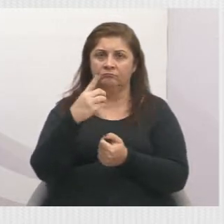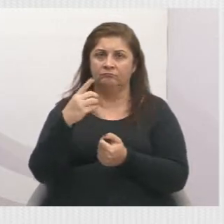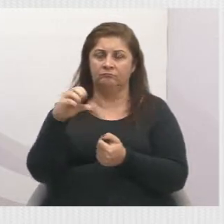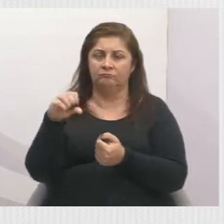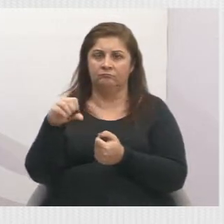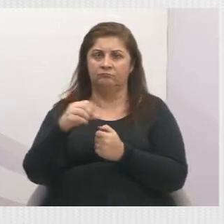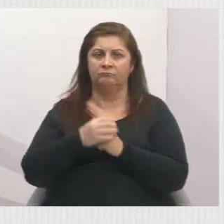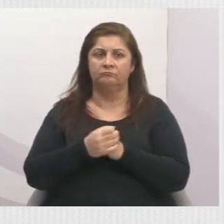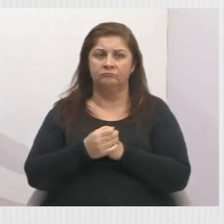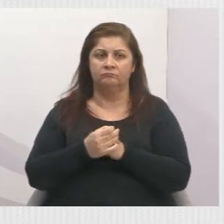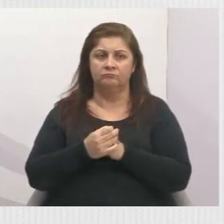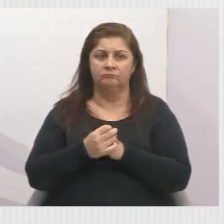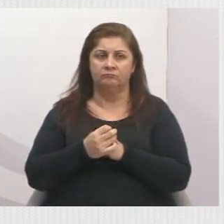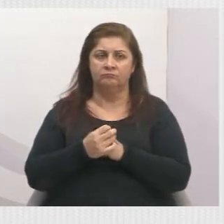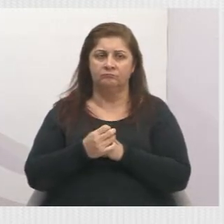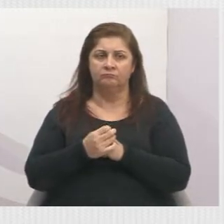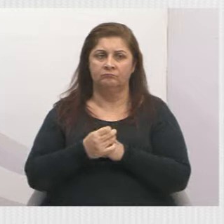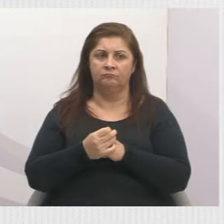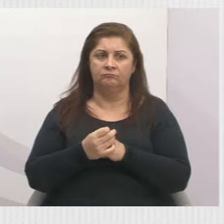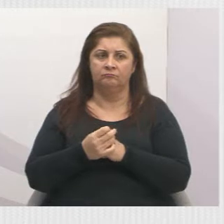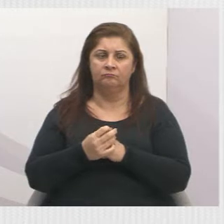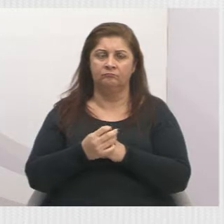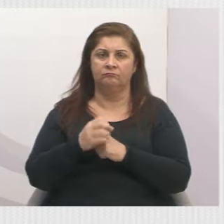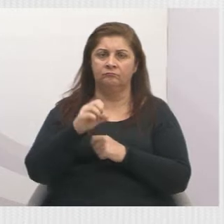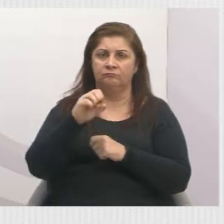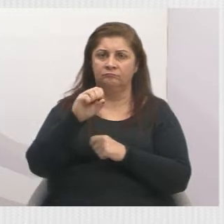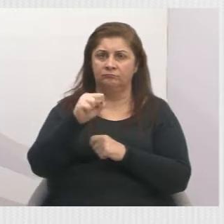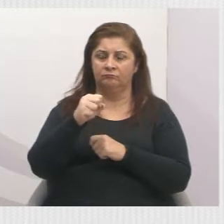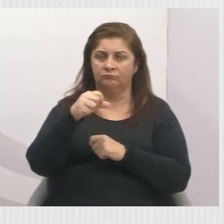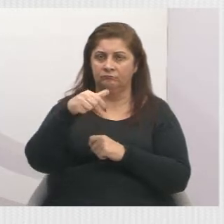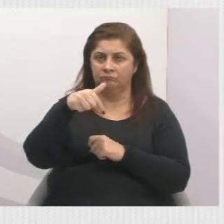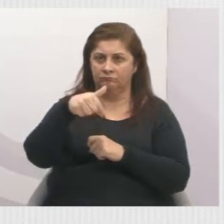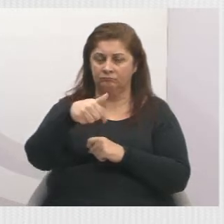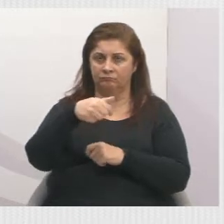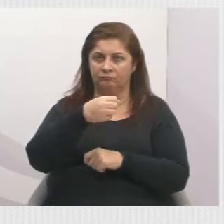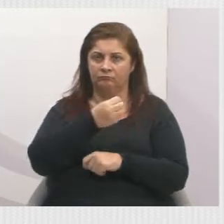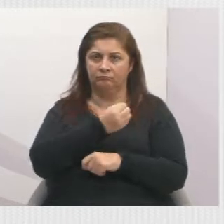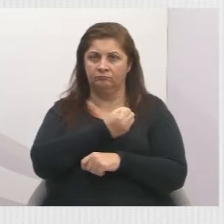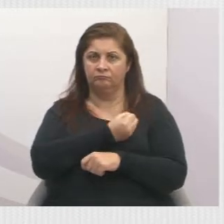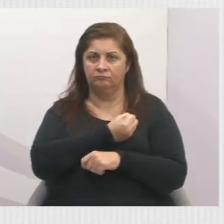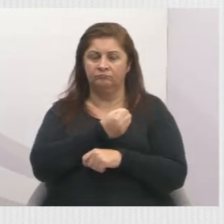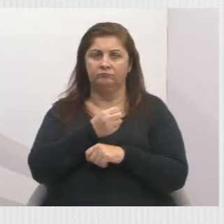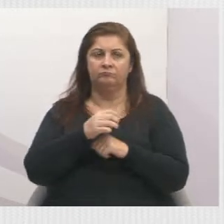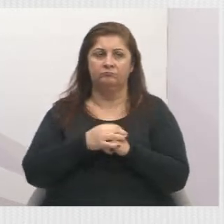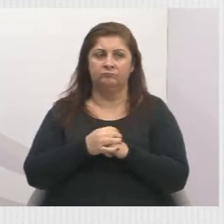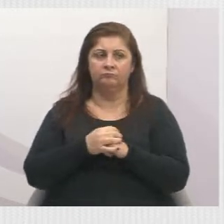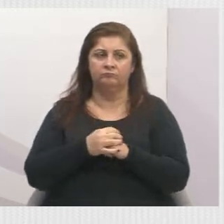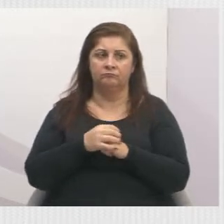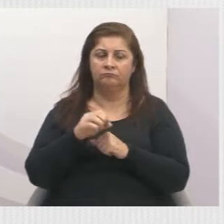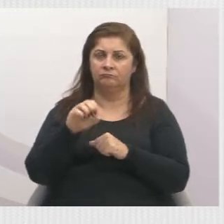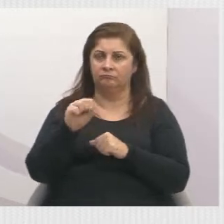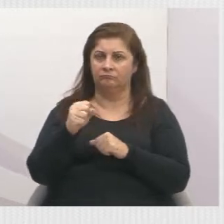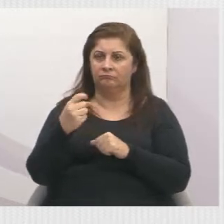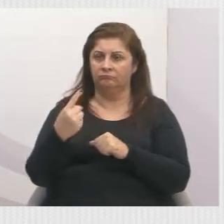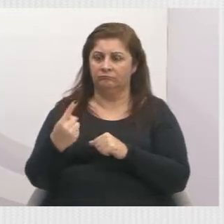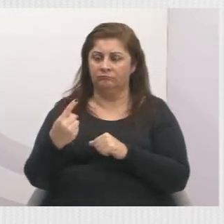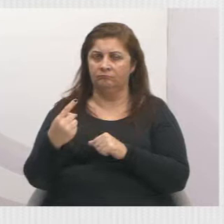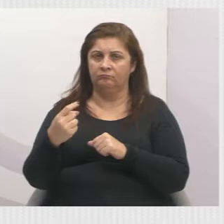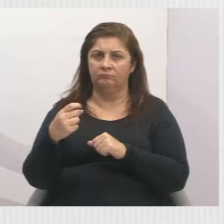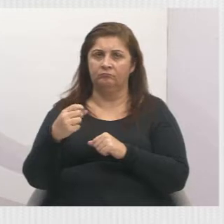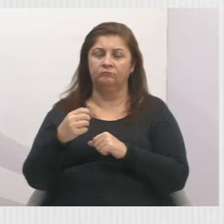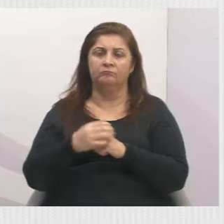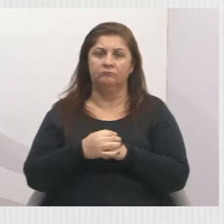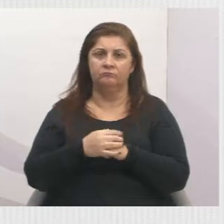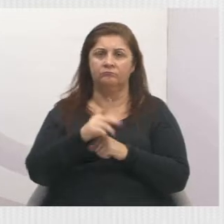2019. Com isso ficará 87, 97 e 81, 91